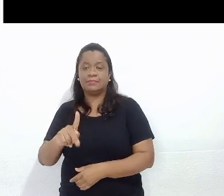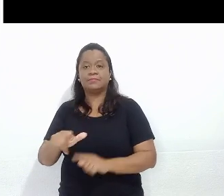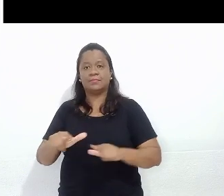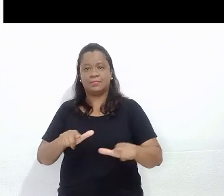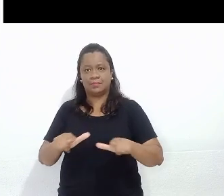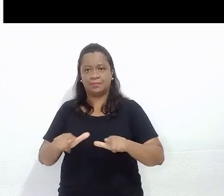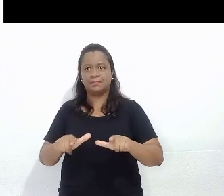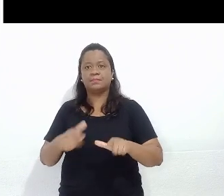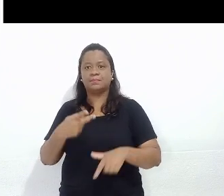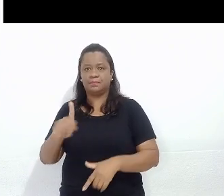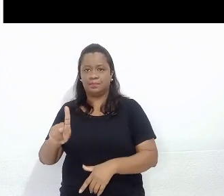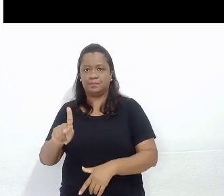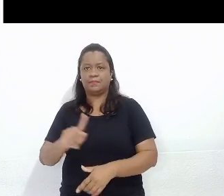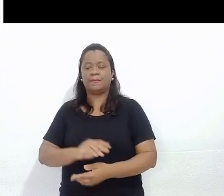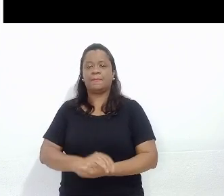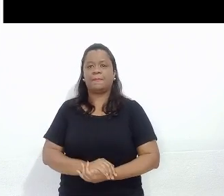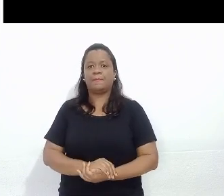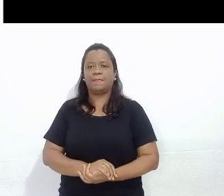Bom,